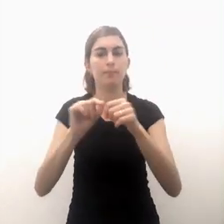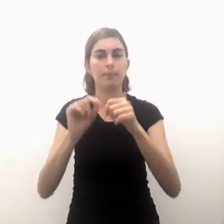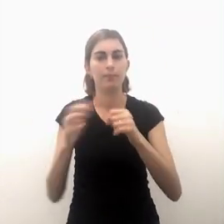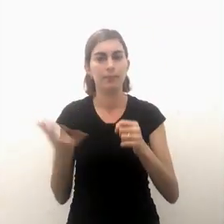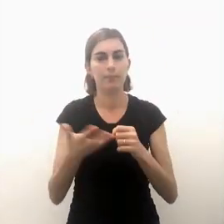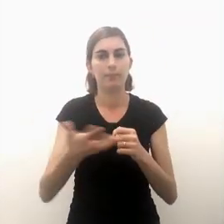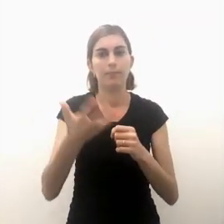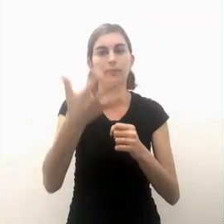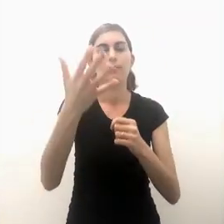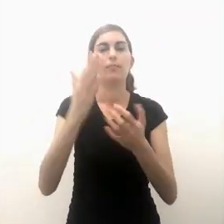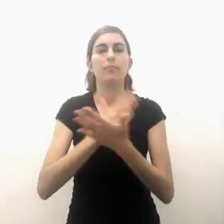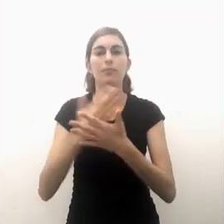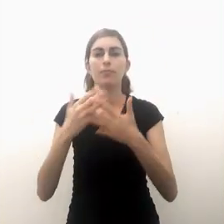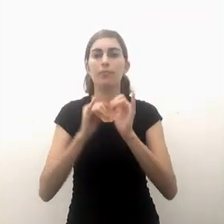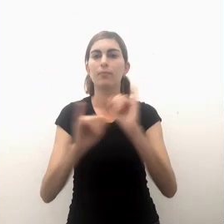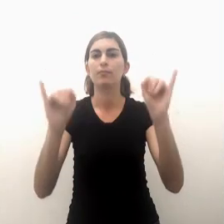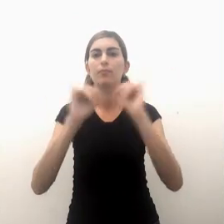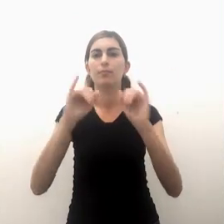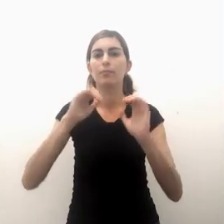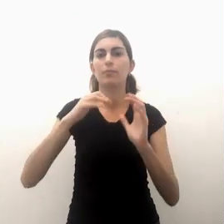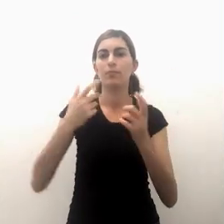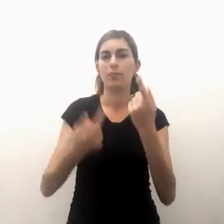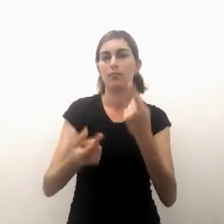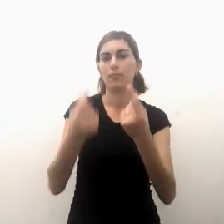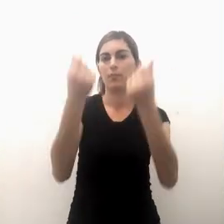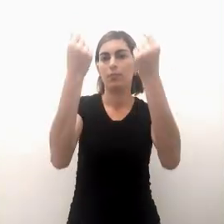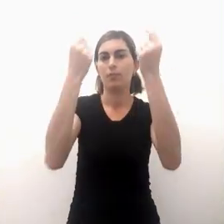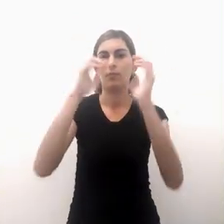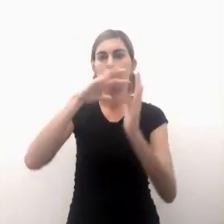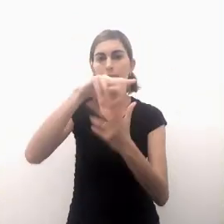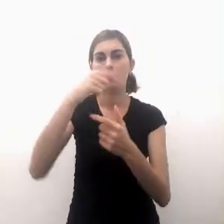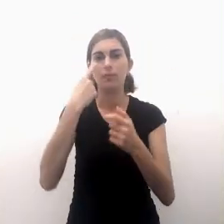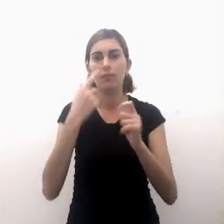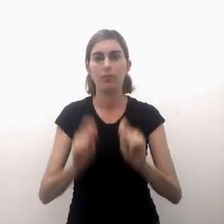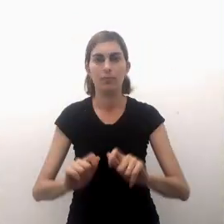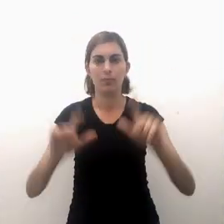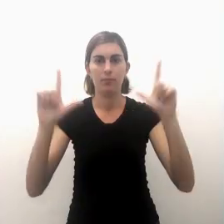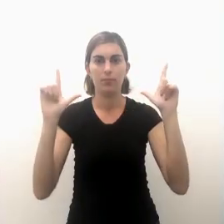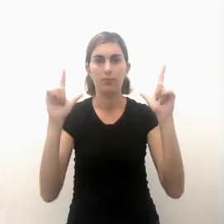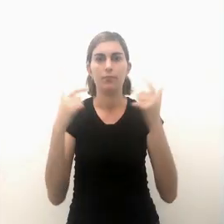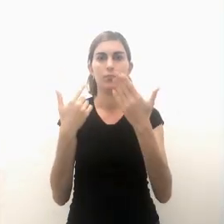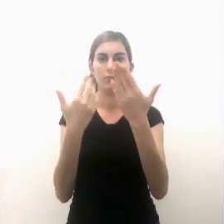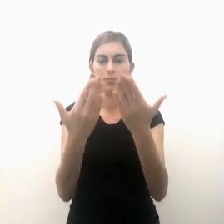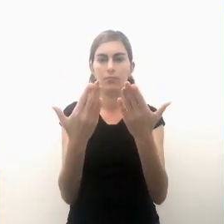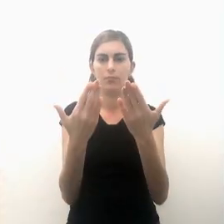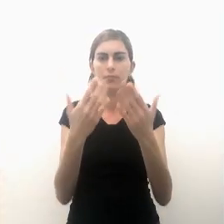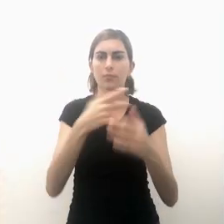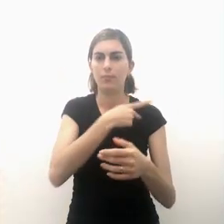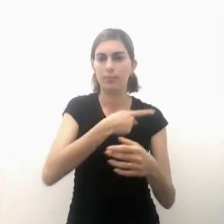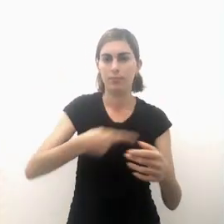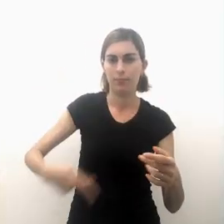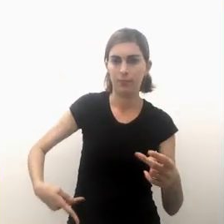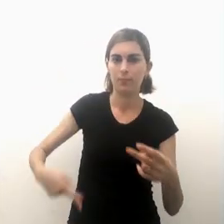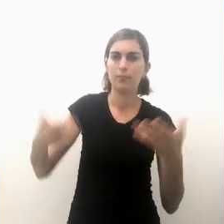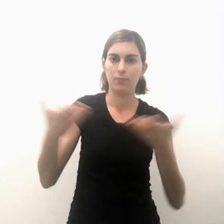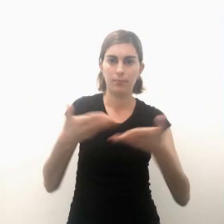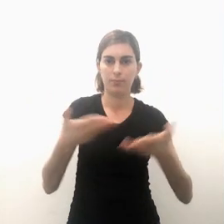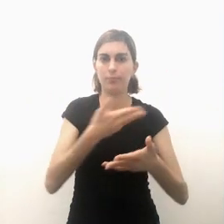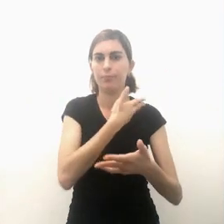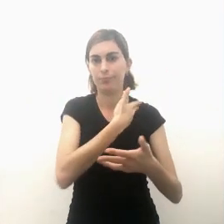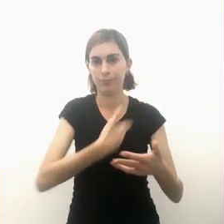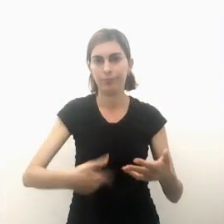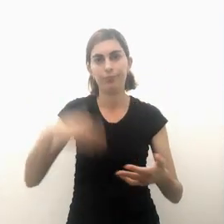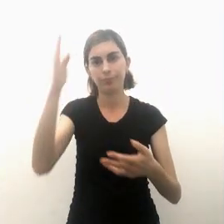estão fervendo algumas matérias, né, na economia mundial. Observe essa tela agora. Essa é uma imagem, né, do presidente